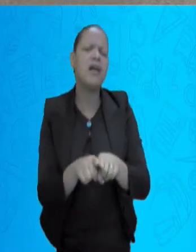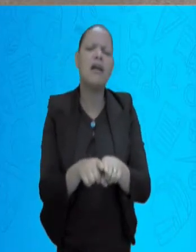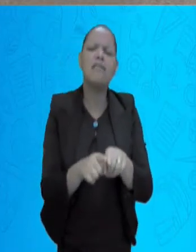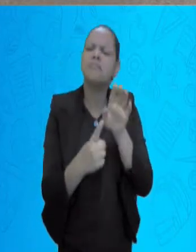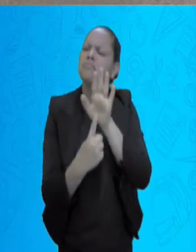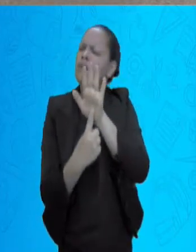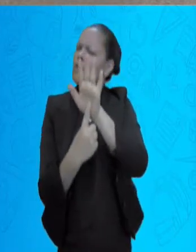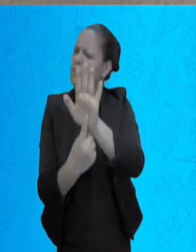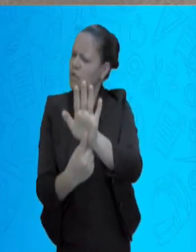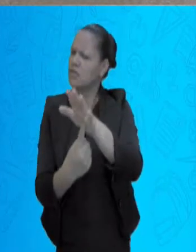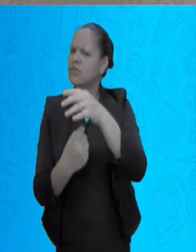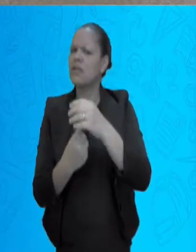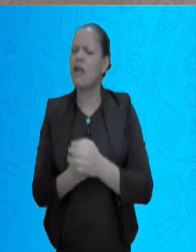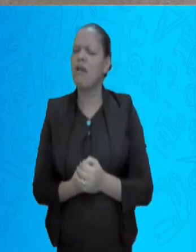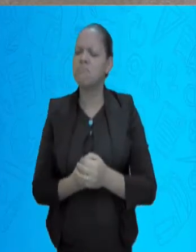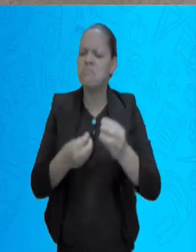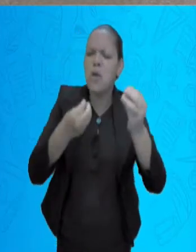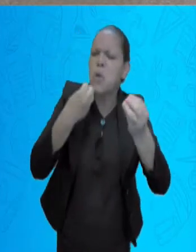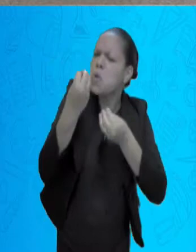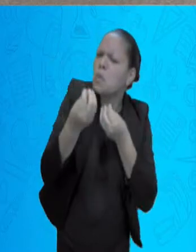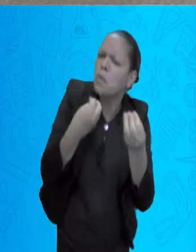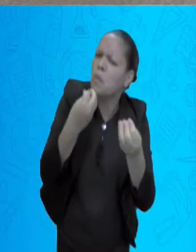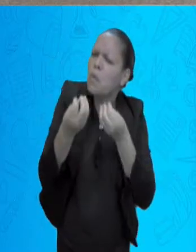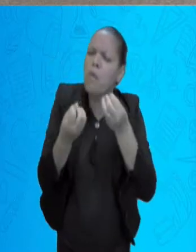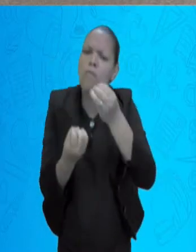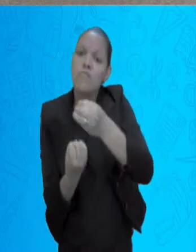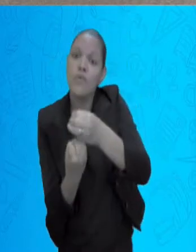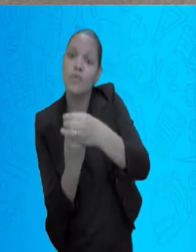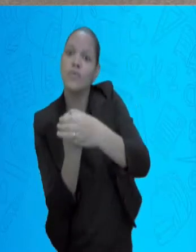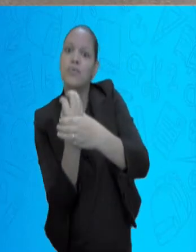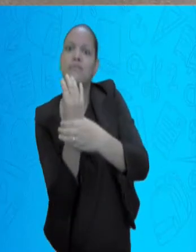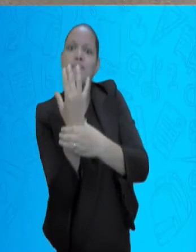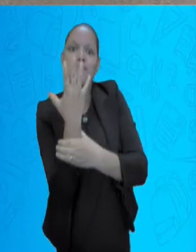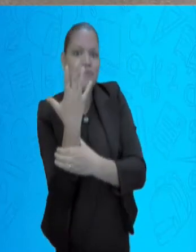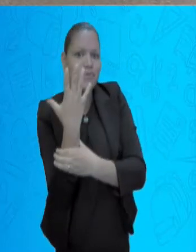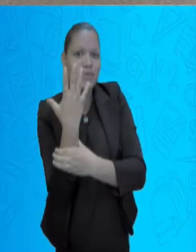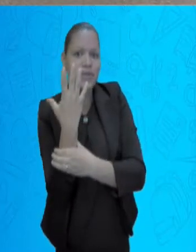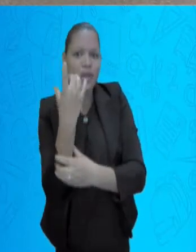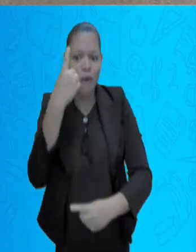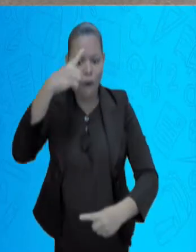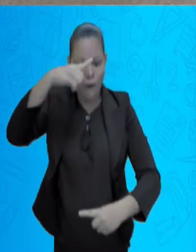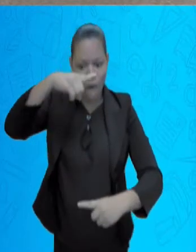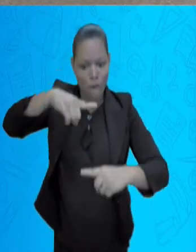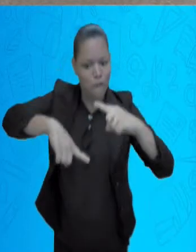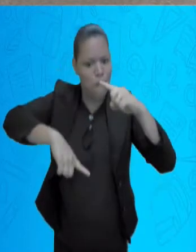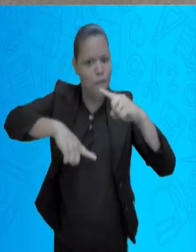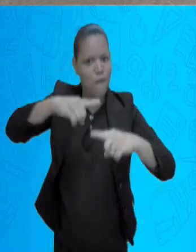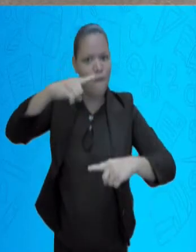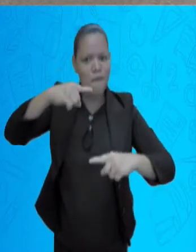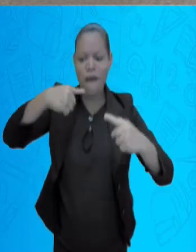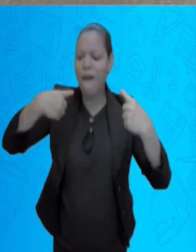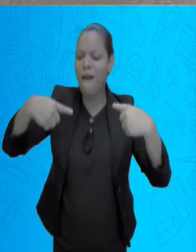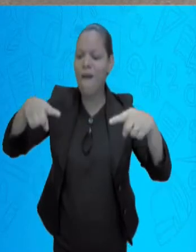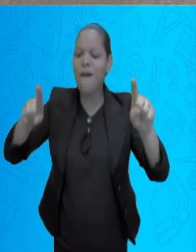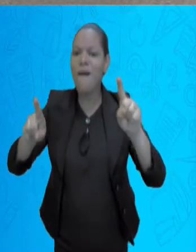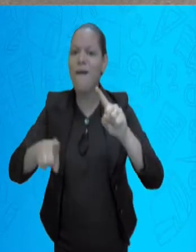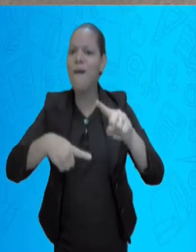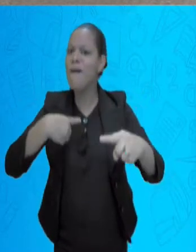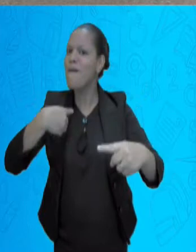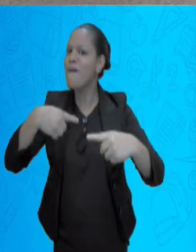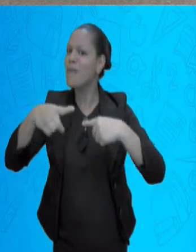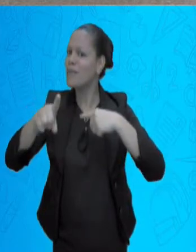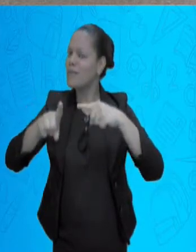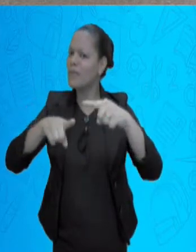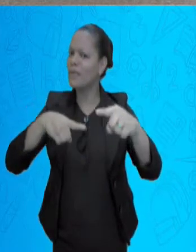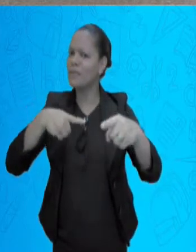o surgimento dos instrumentos musicais. Eles surgiram, não se sabe